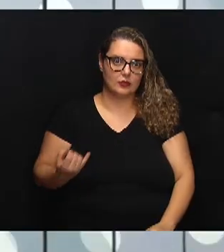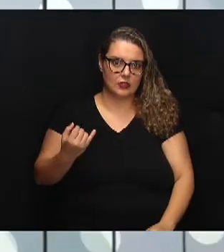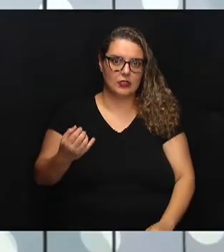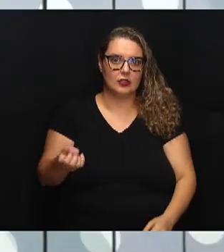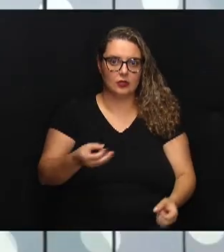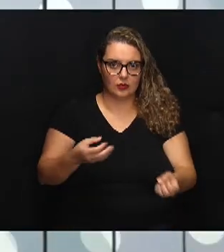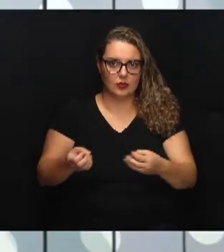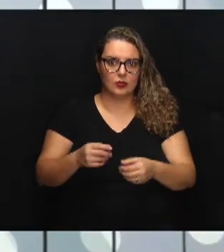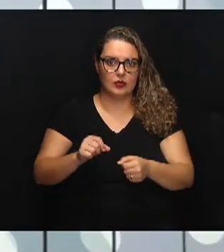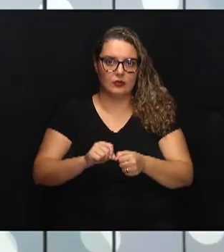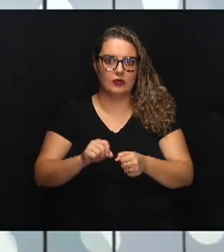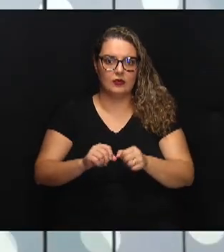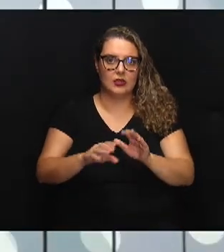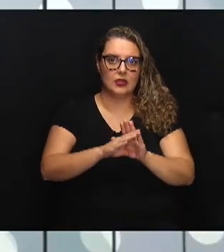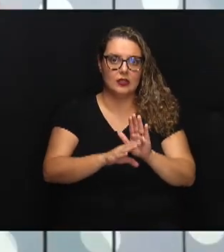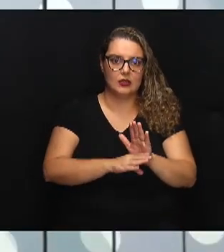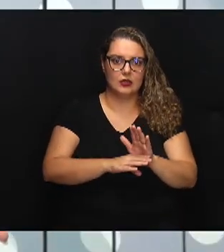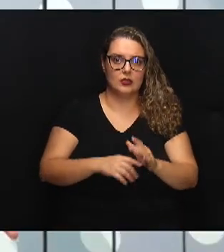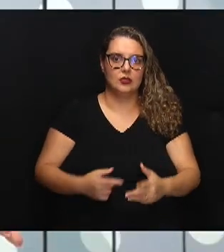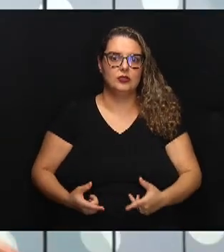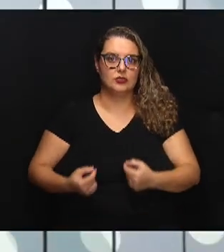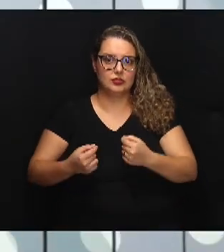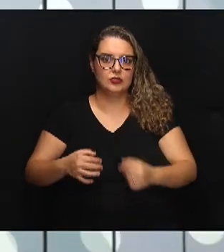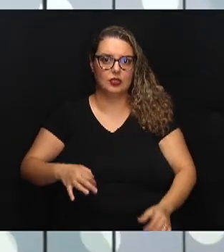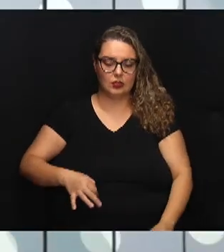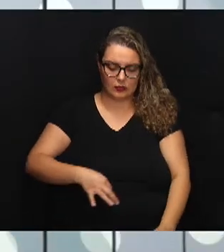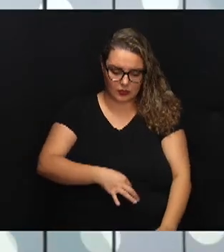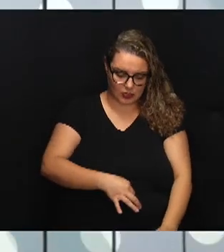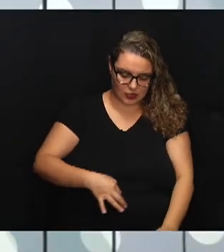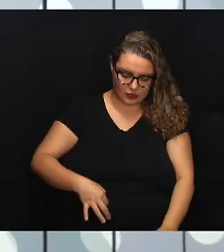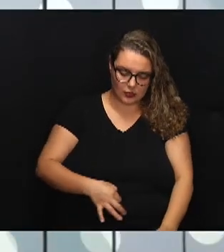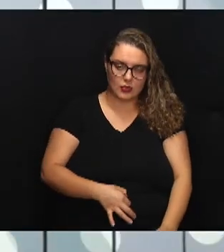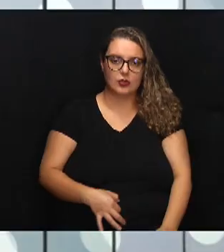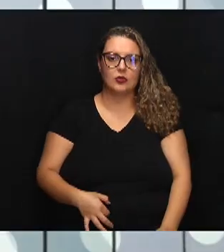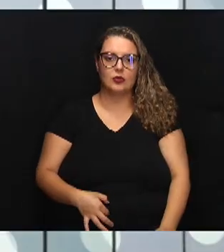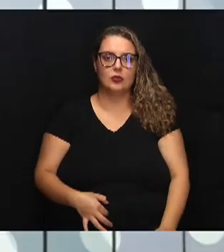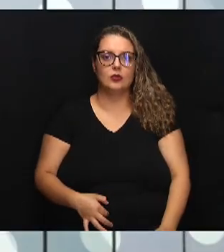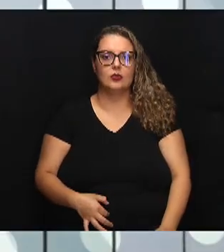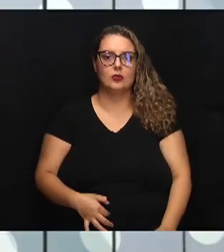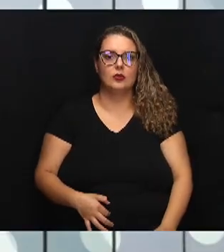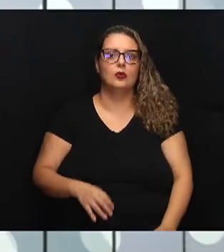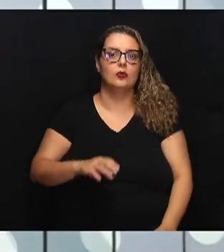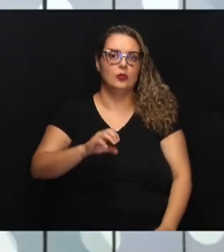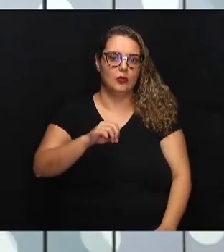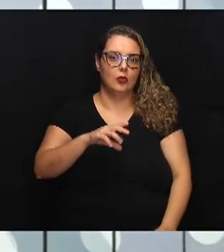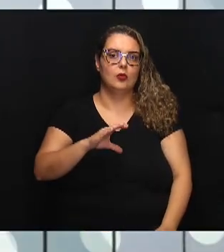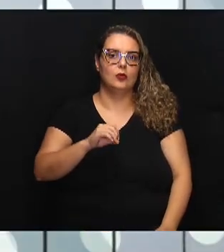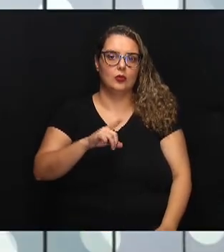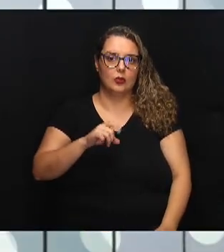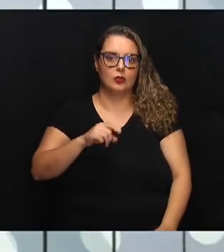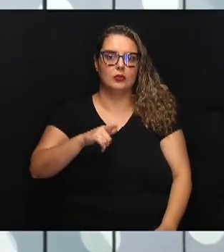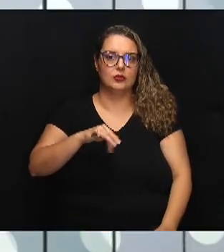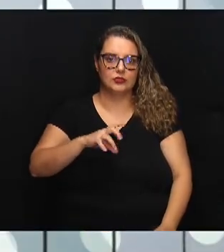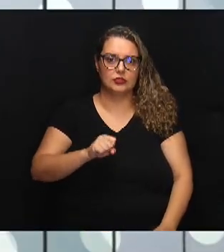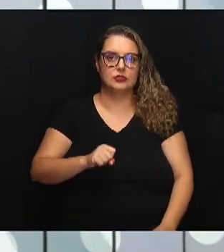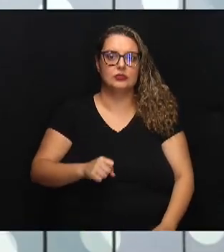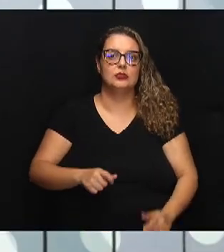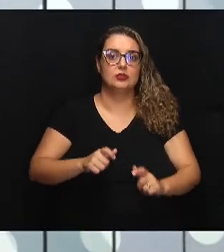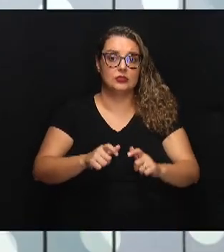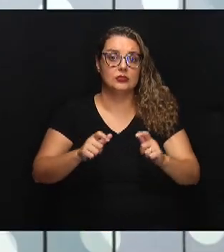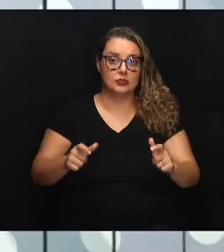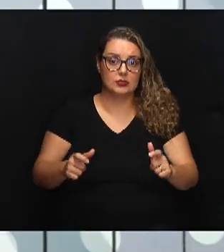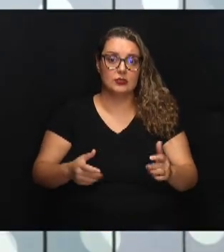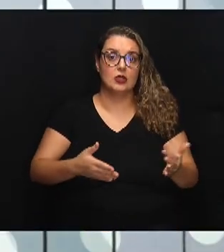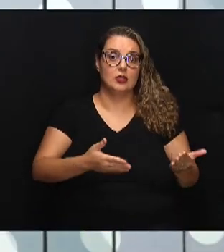fez um programa sobre câncer de intestino e o oncologista também falou, né, que os casos estão aumentando entre